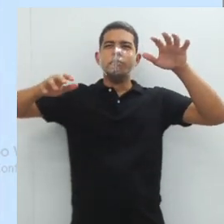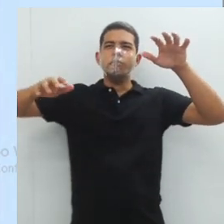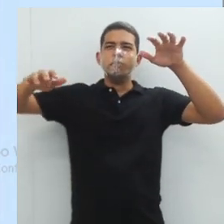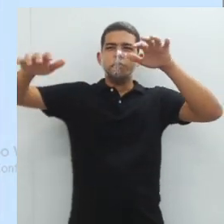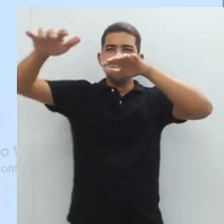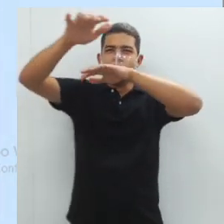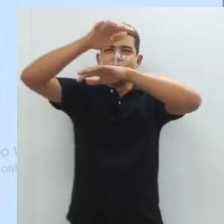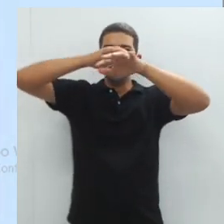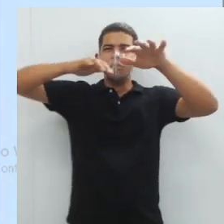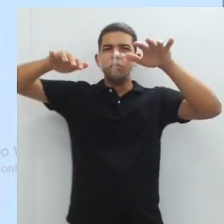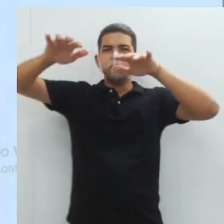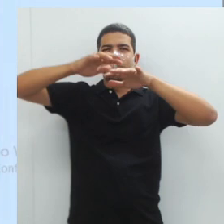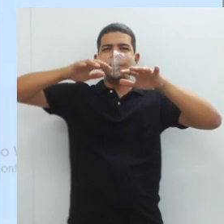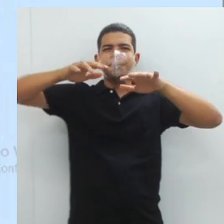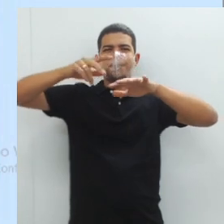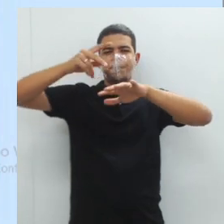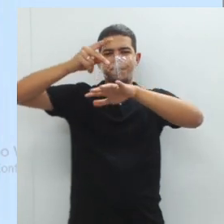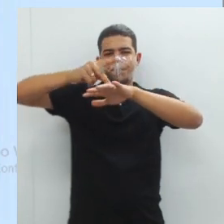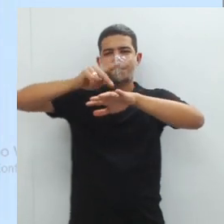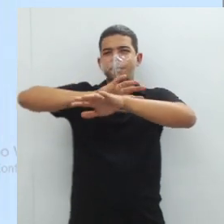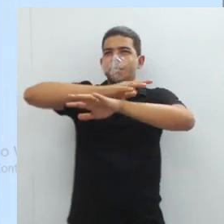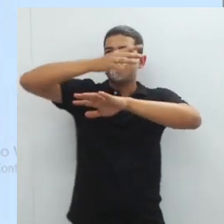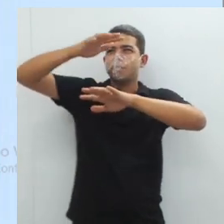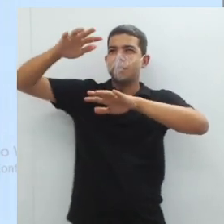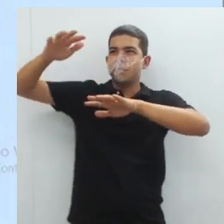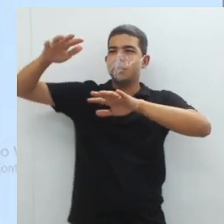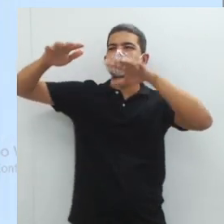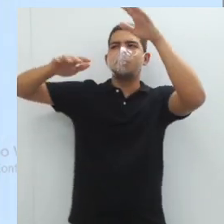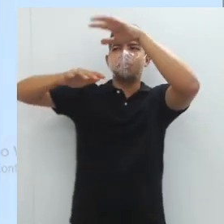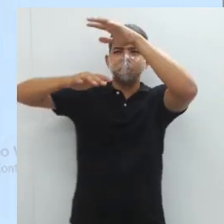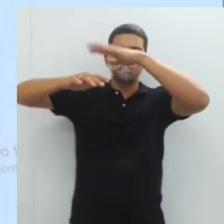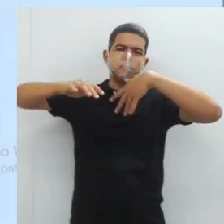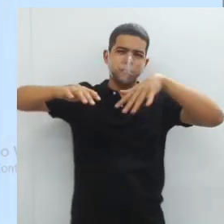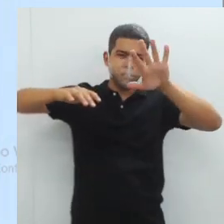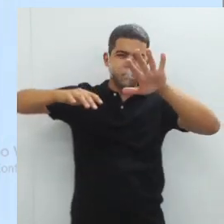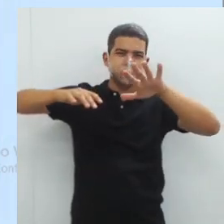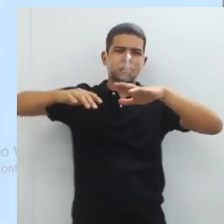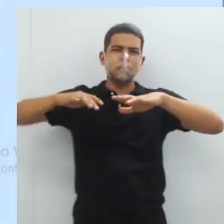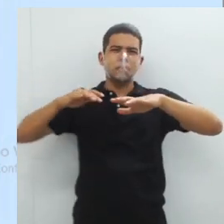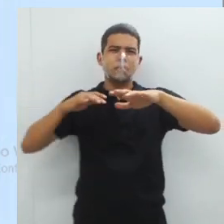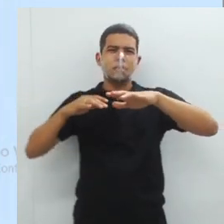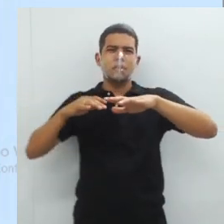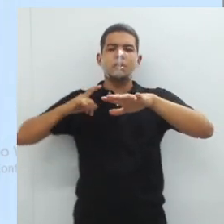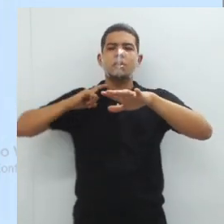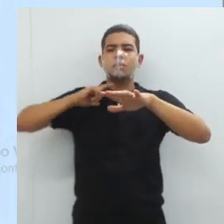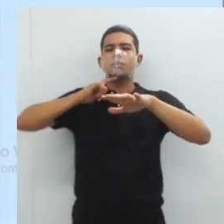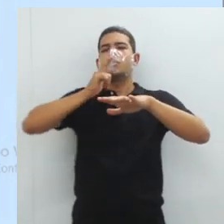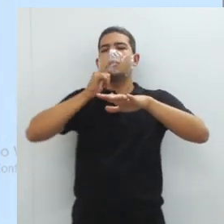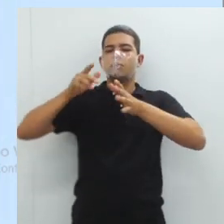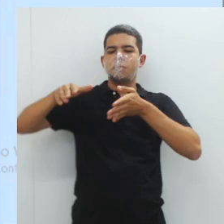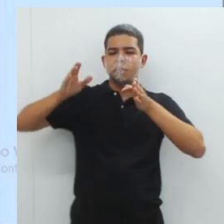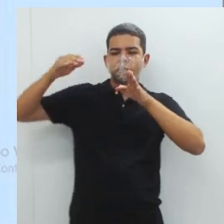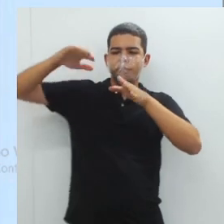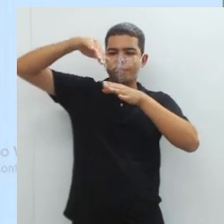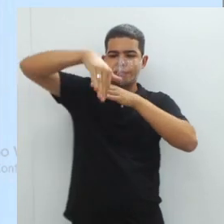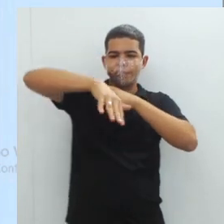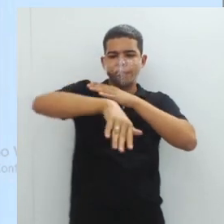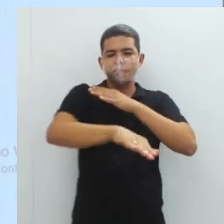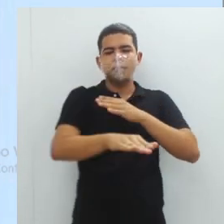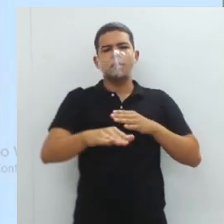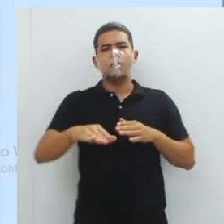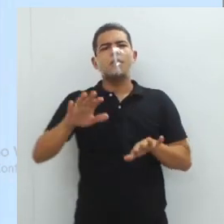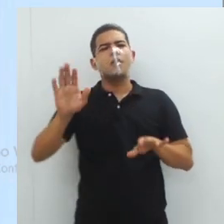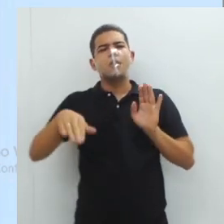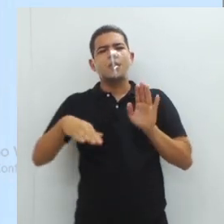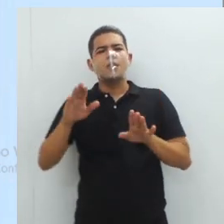mais altas recebem maior quantidade de chuvas, isso que escoa dando origem a rios e lagos da região, muitas vezes temporários.